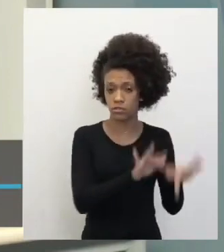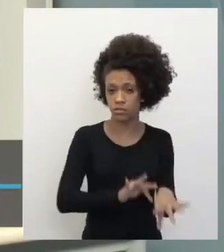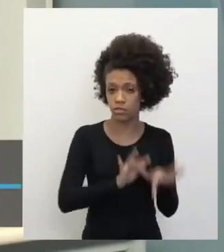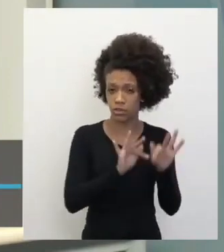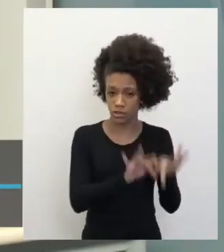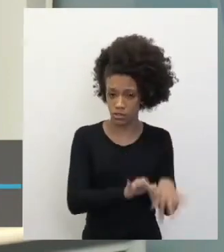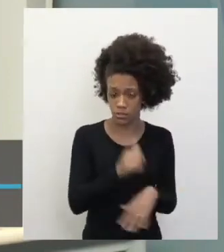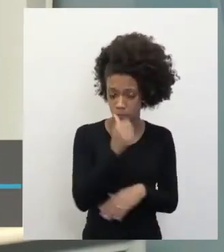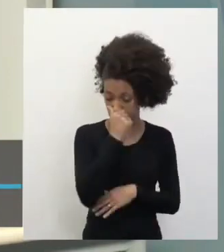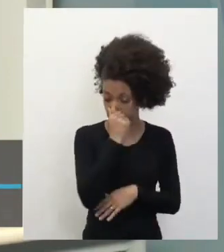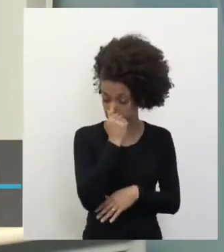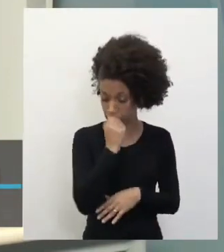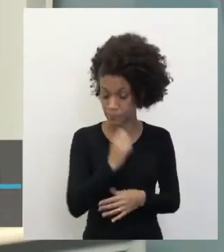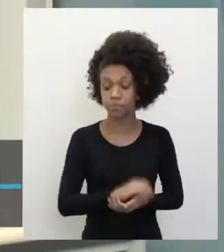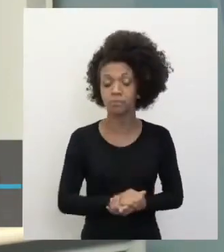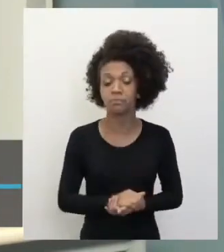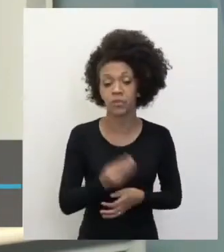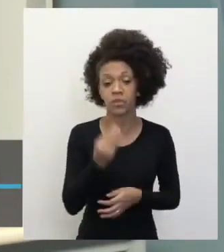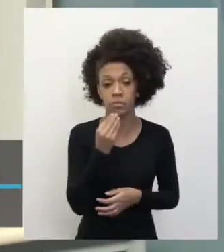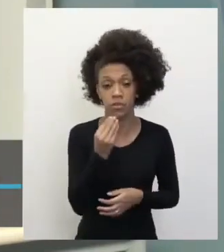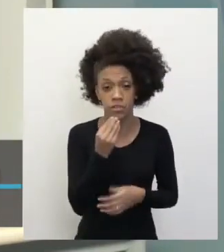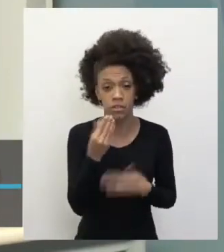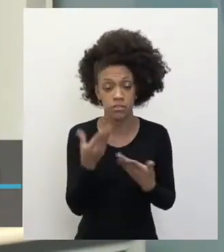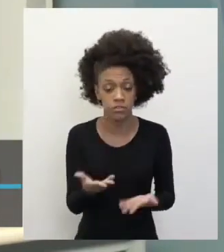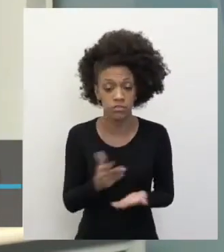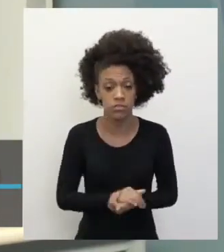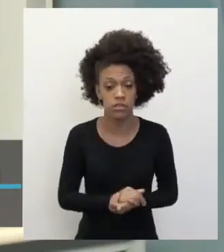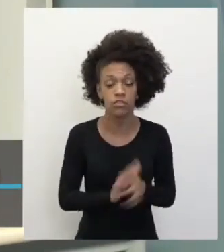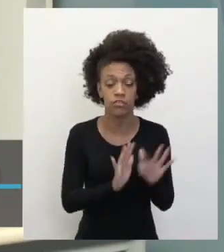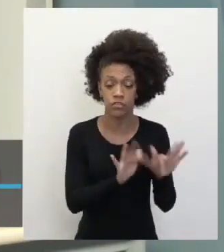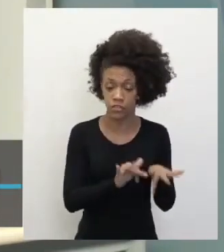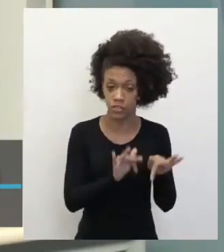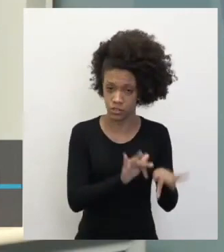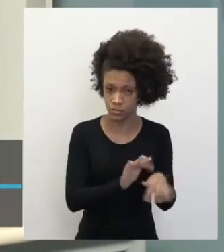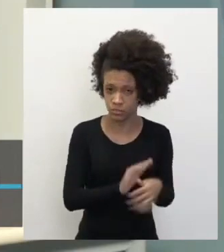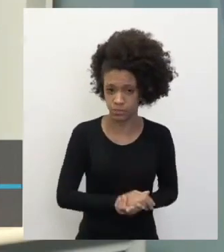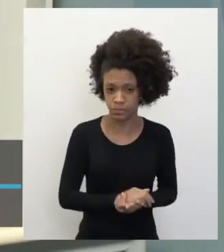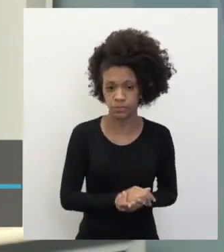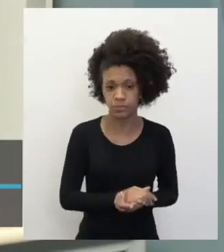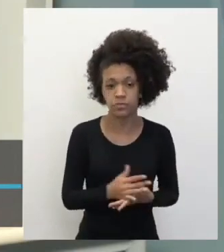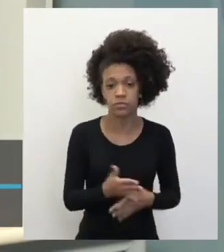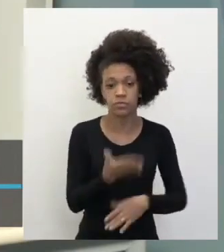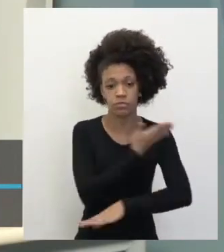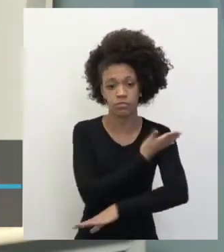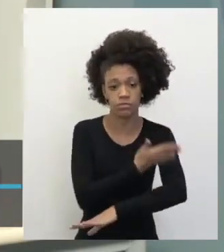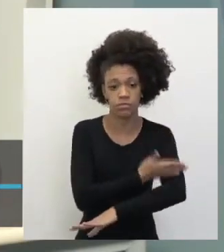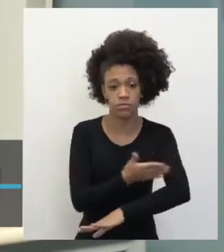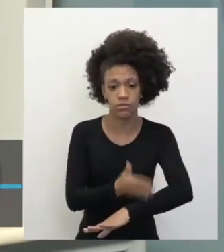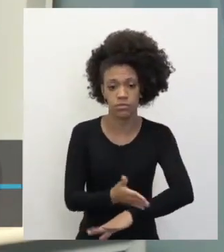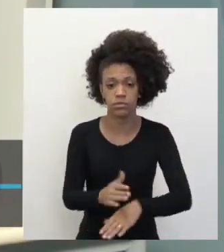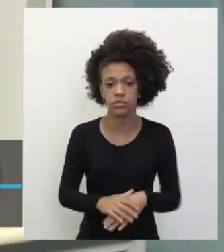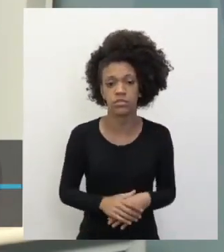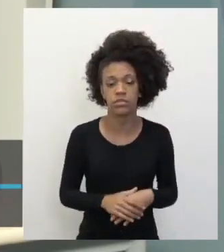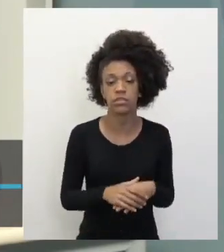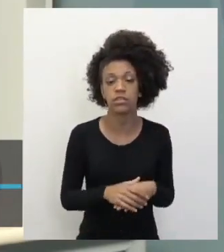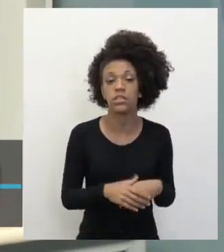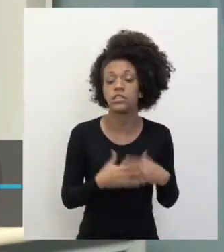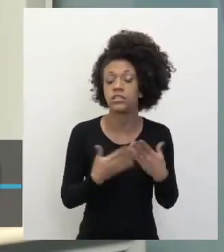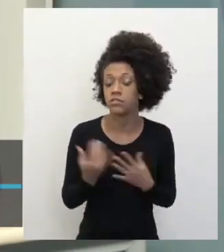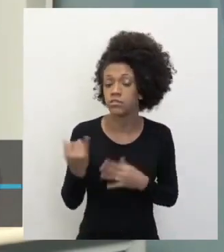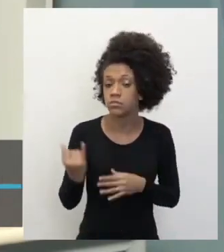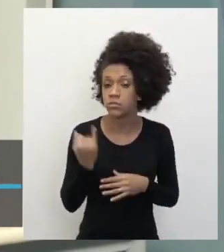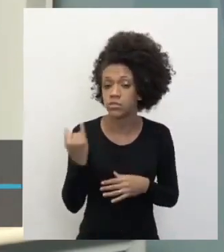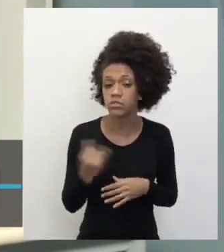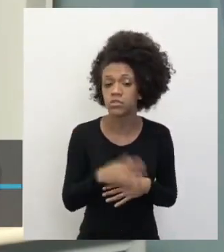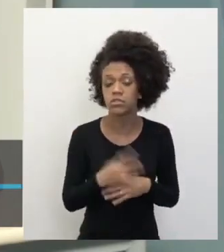se descentralizando, dando lugar ao feudalismo aí, tá? A Idade Média, a Alta Idade Média. Então, é muito importante que